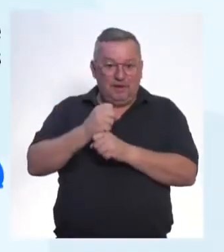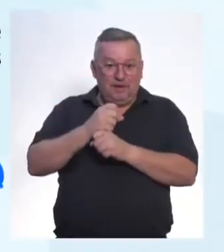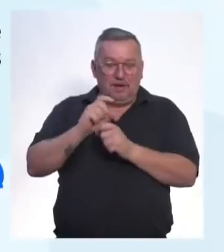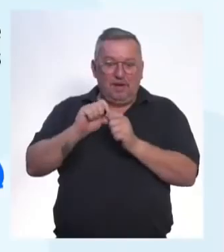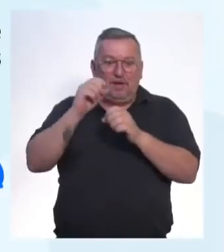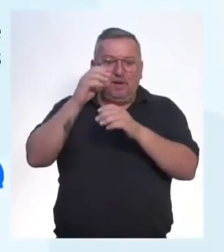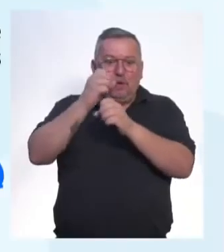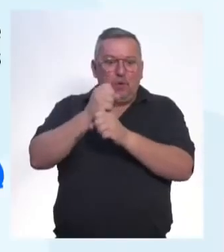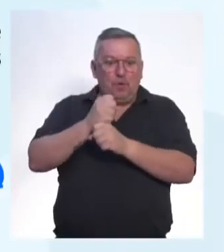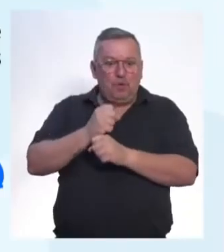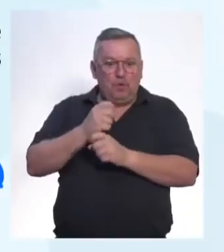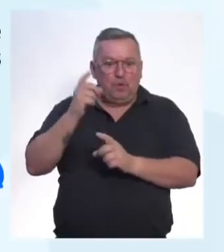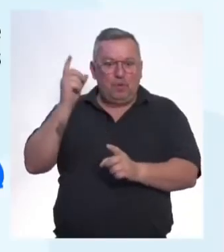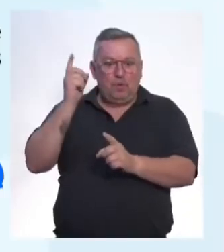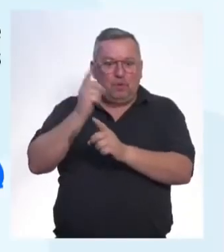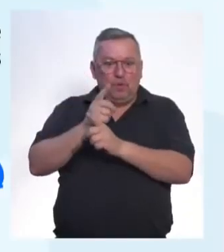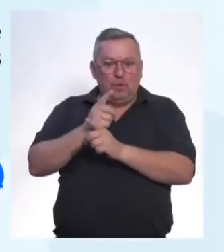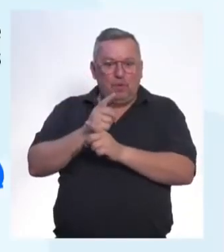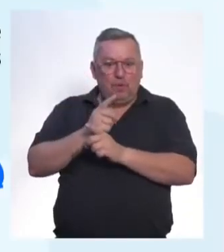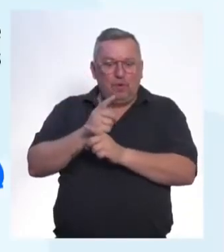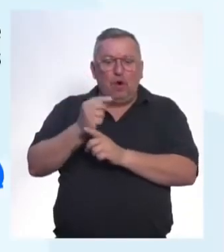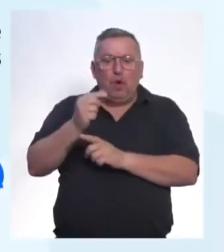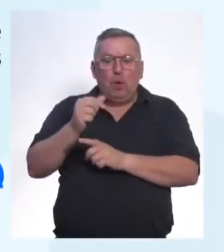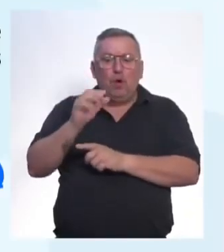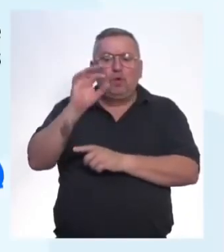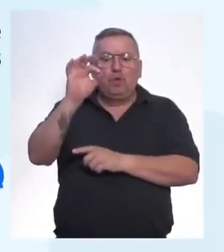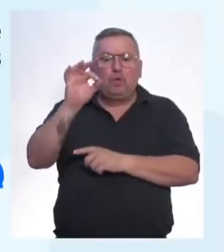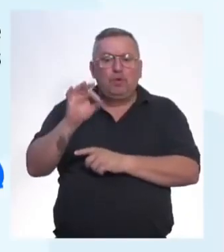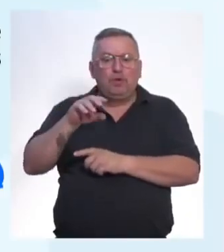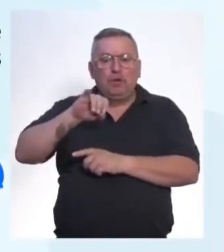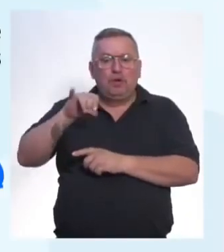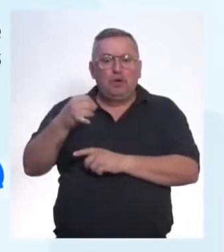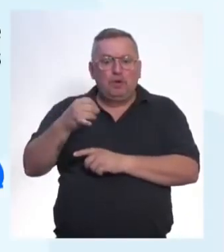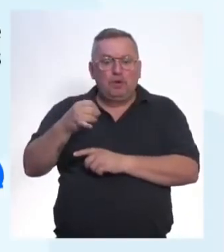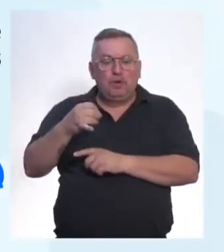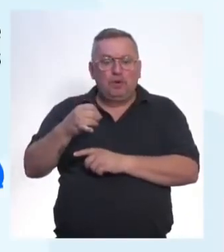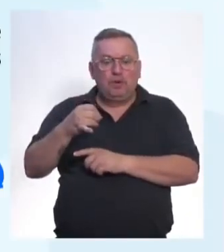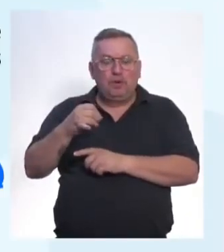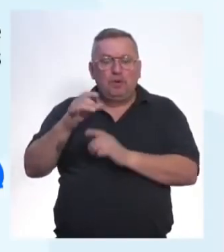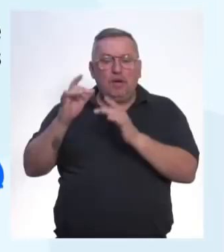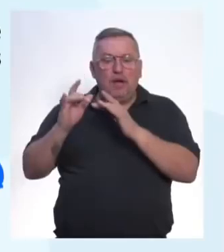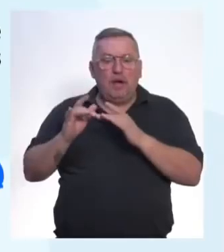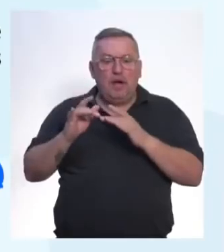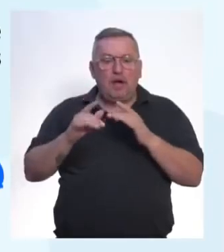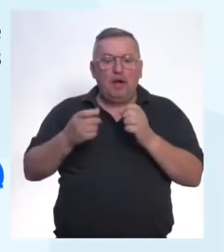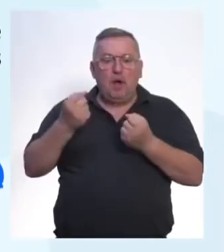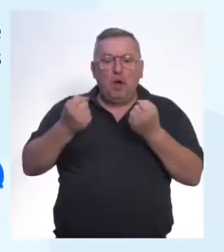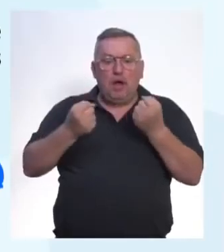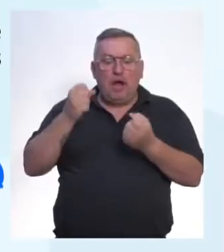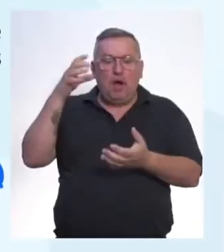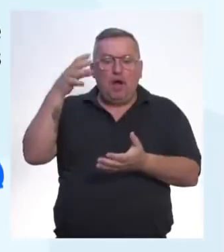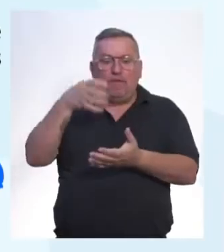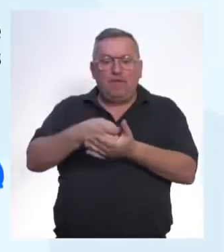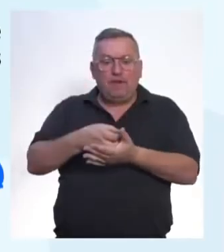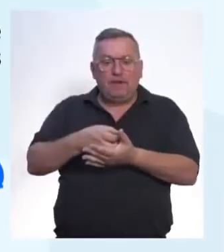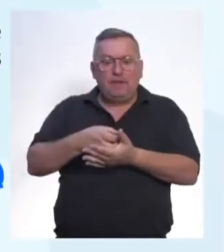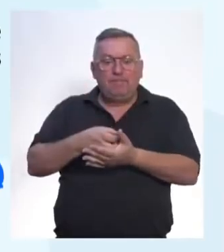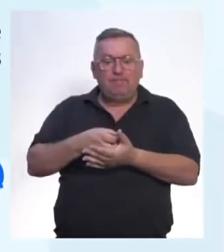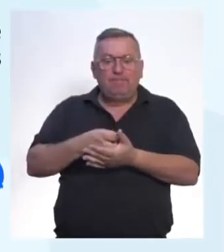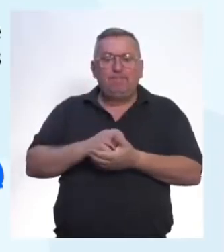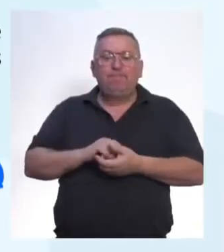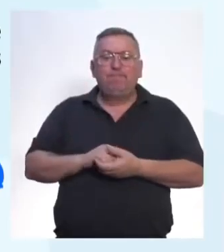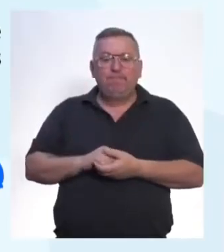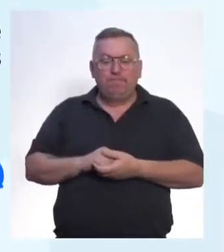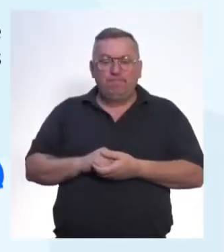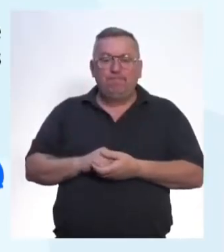fez os cálculos e descobriu que pagou quantos % de juros em relação ao valor à vista do